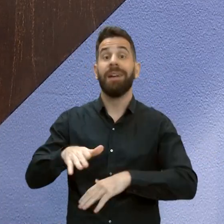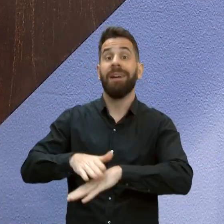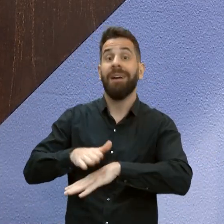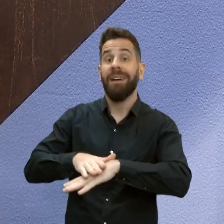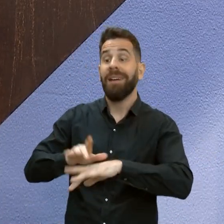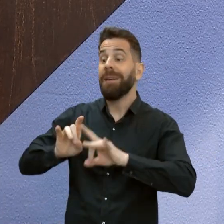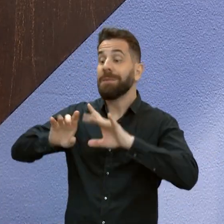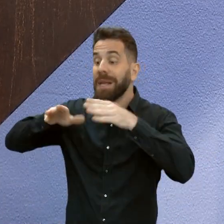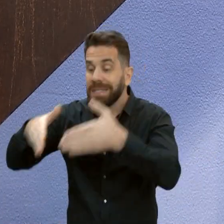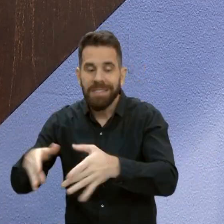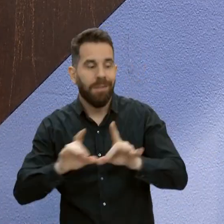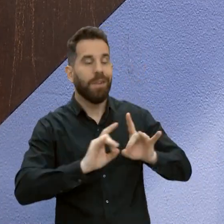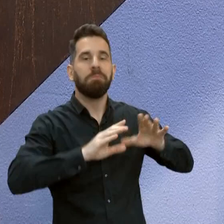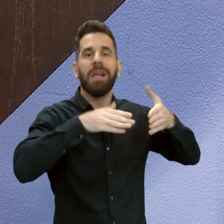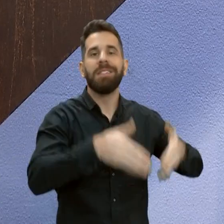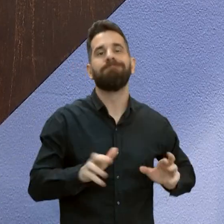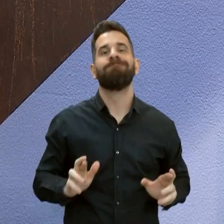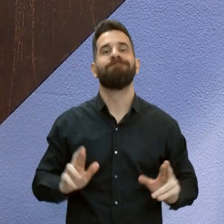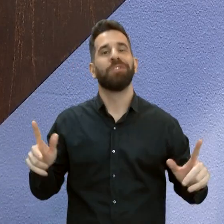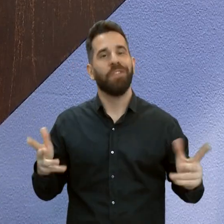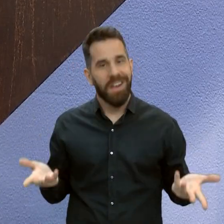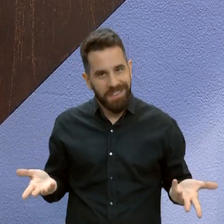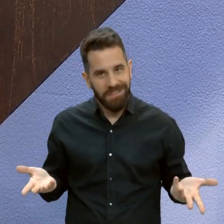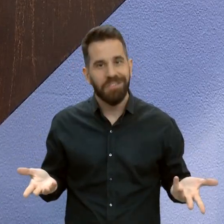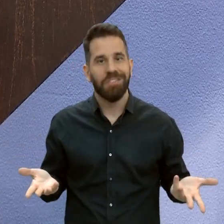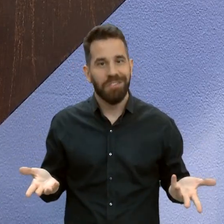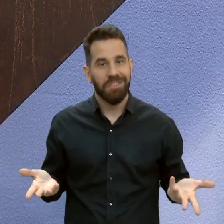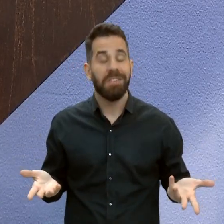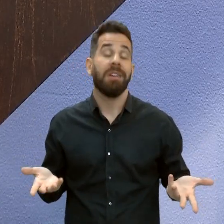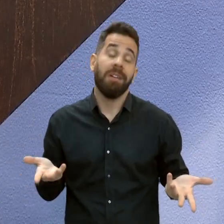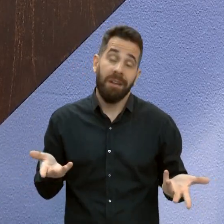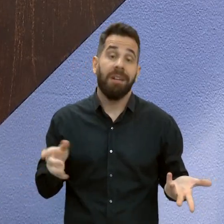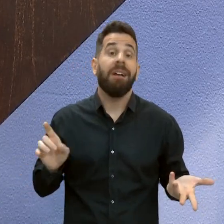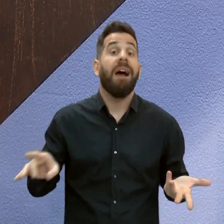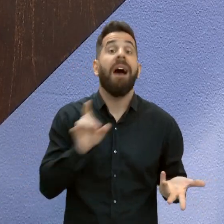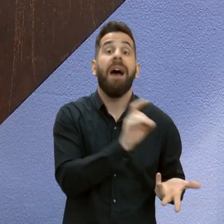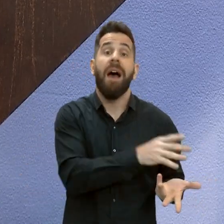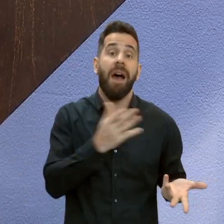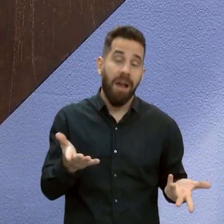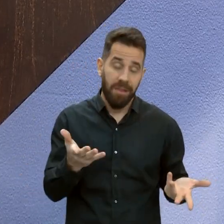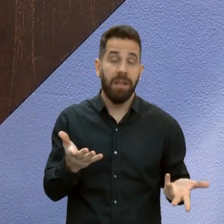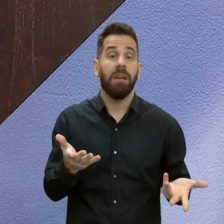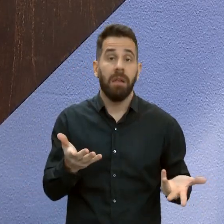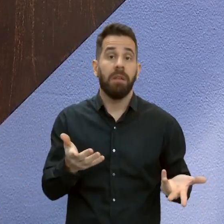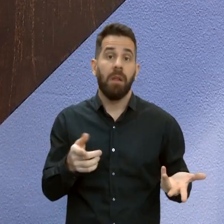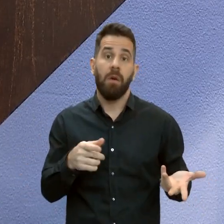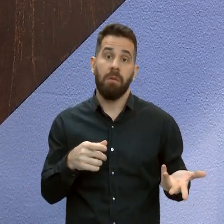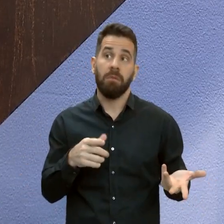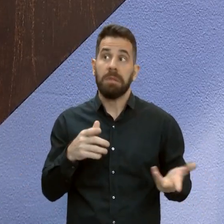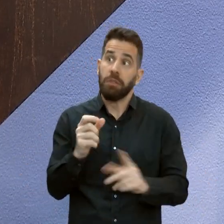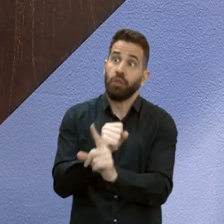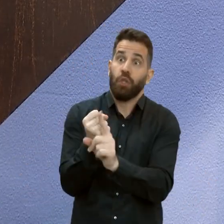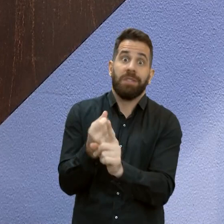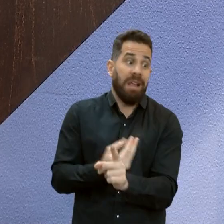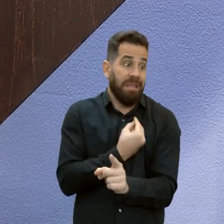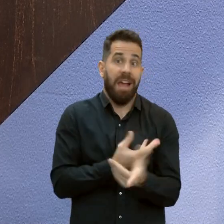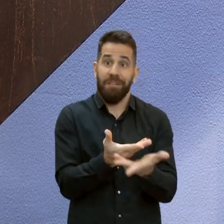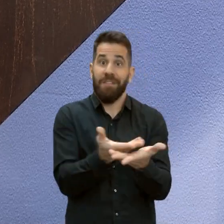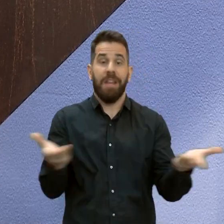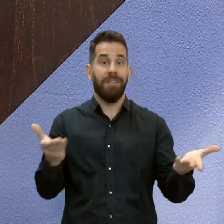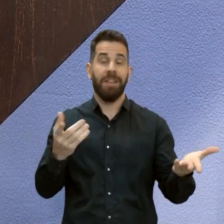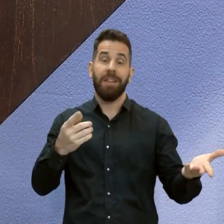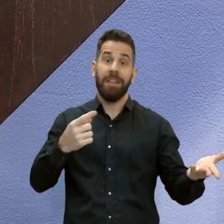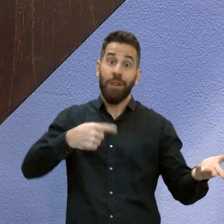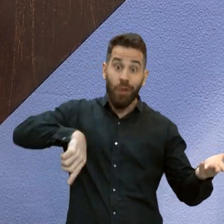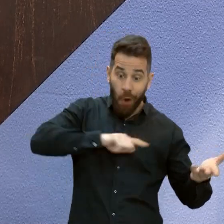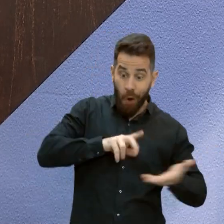diferentes, né, especificidades diferentes, que está na nossa sociedade e que nós temos que dar